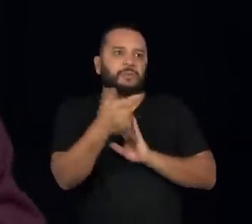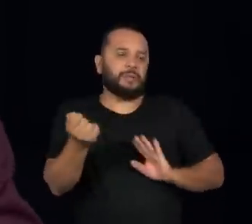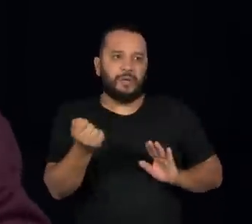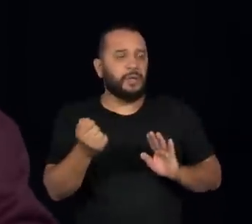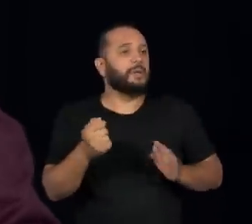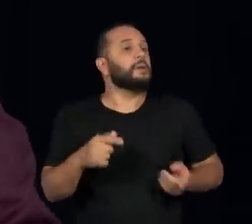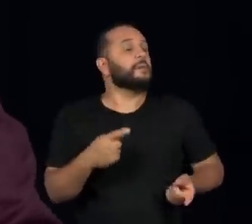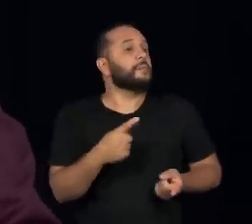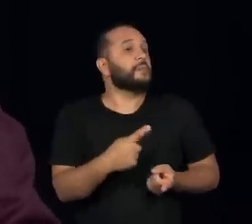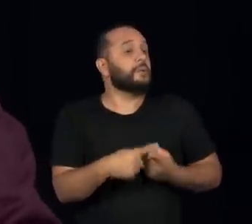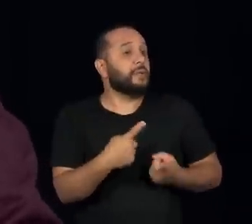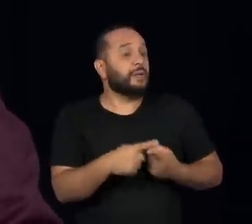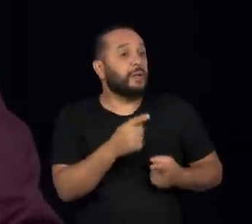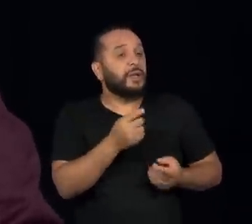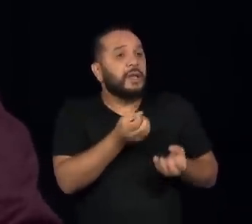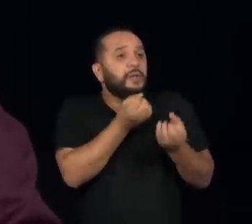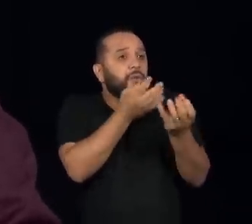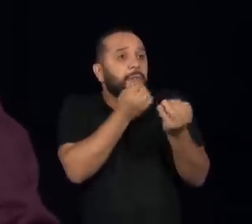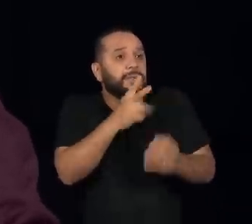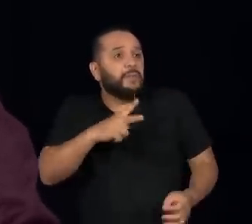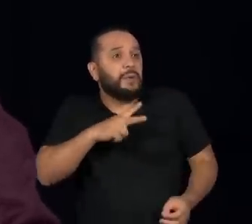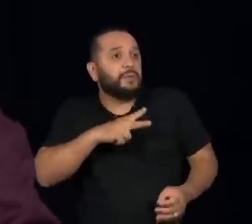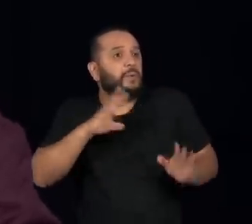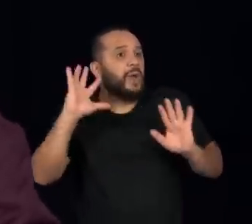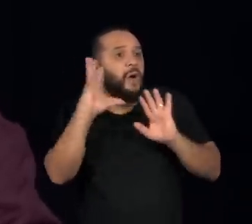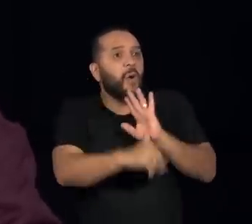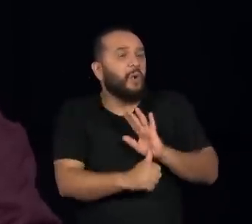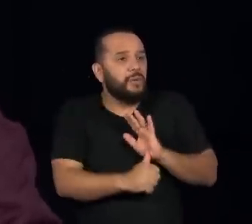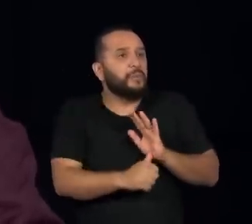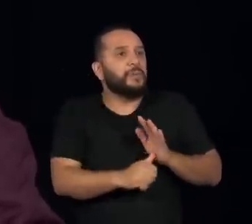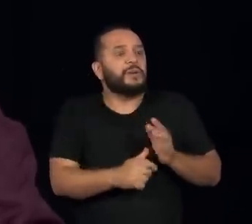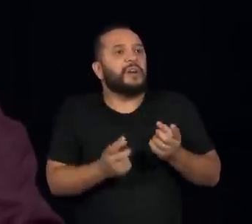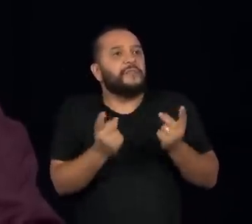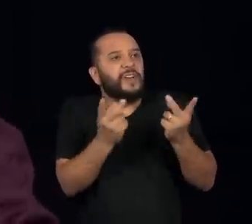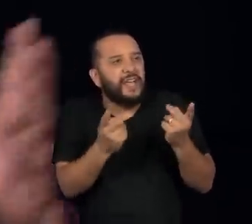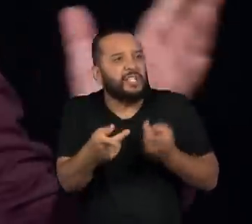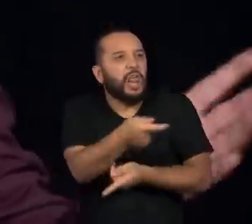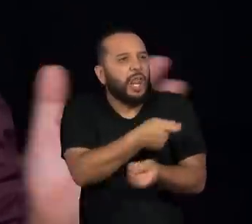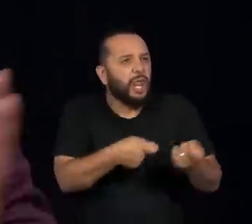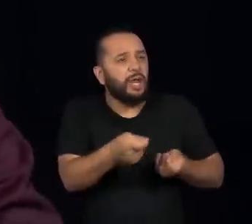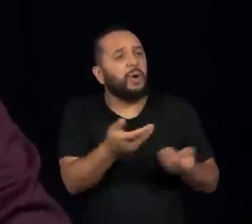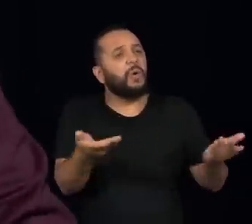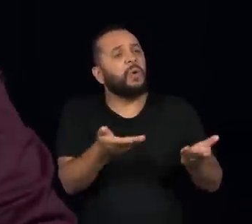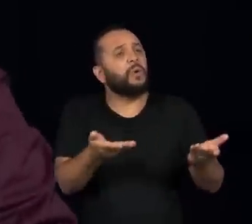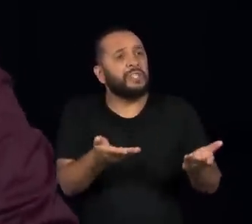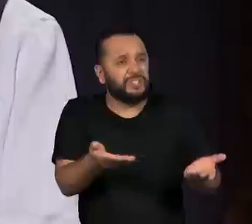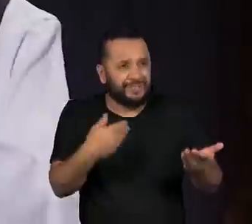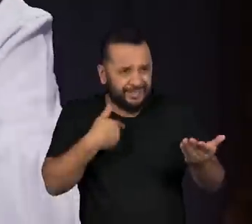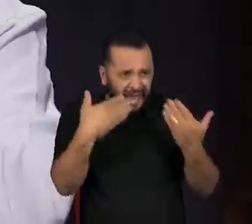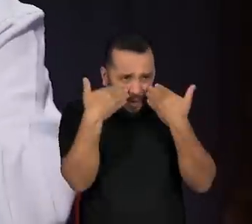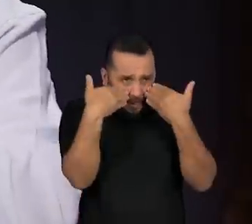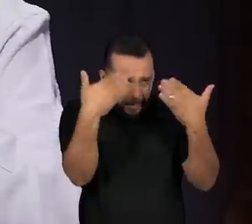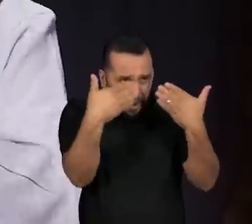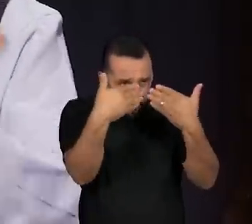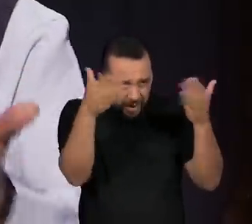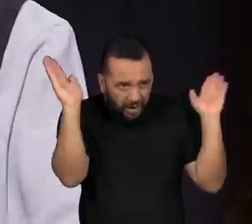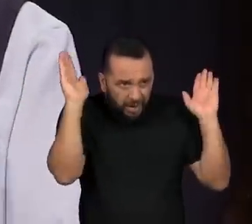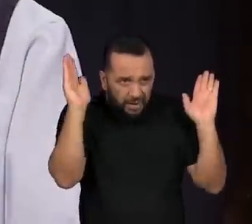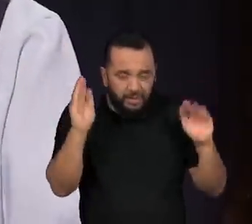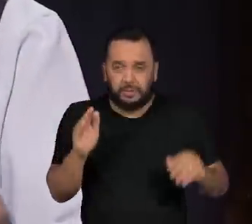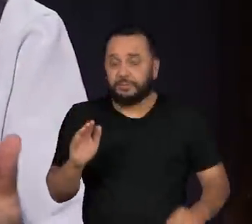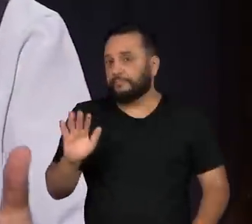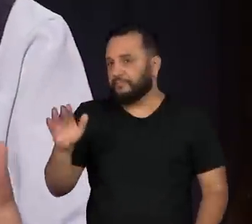faziam com os nossos dados até quanto que isso hoje está transparente deve para o público em geral eu não não